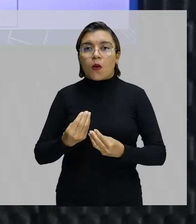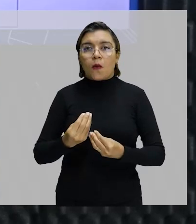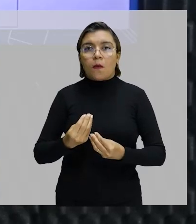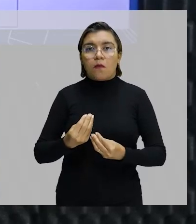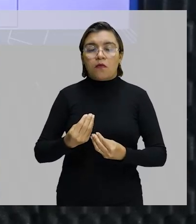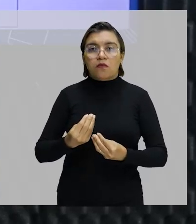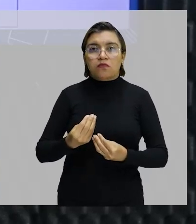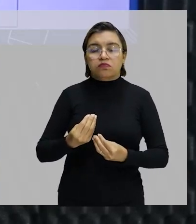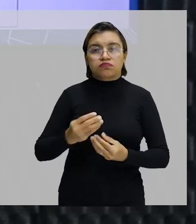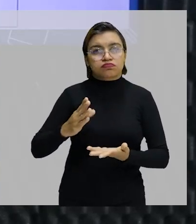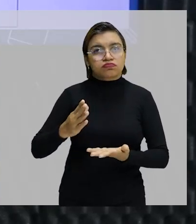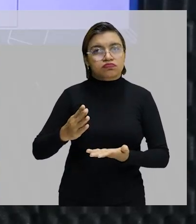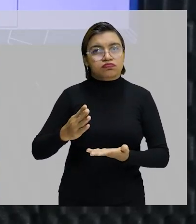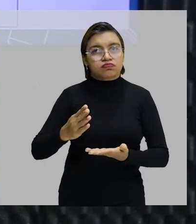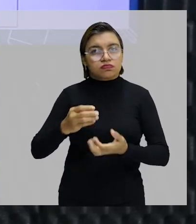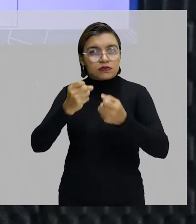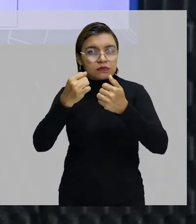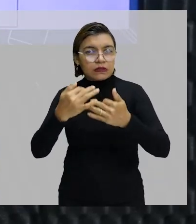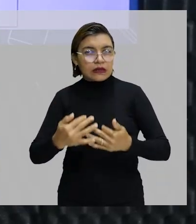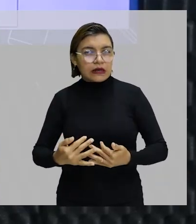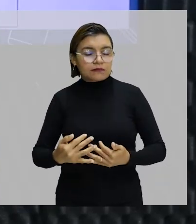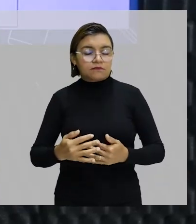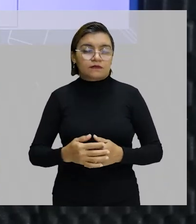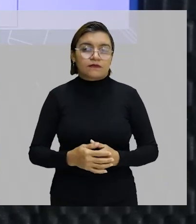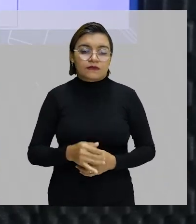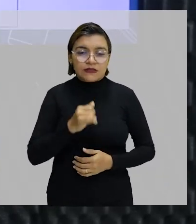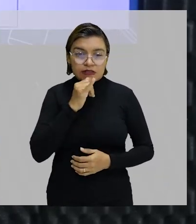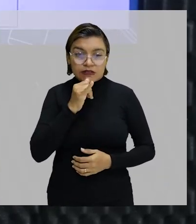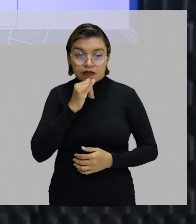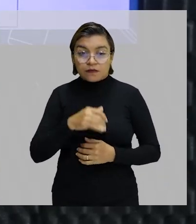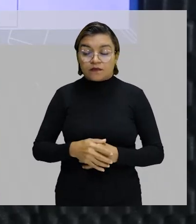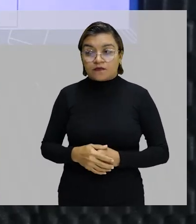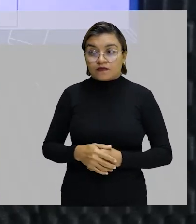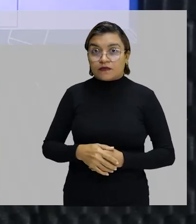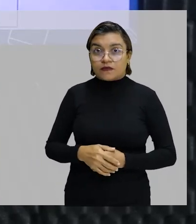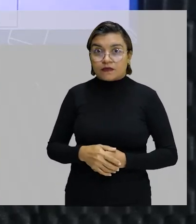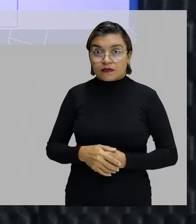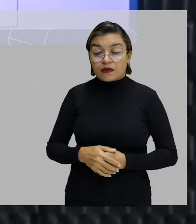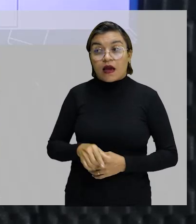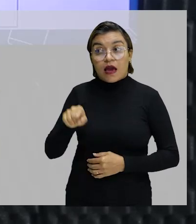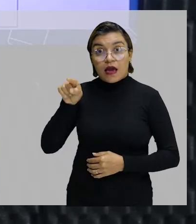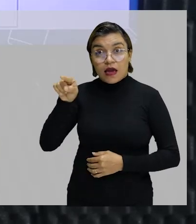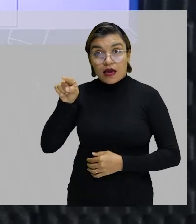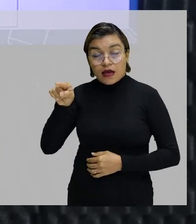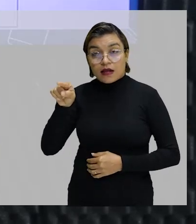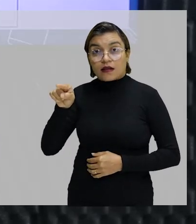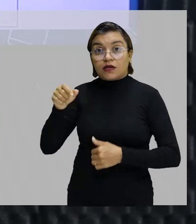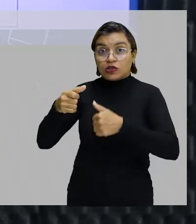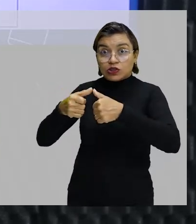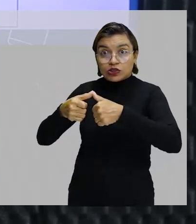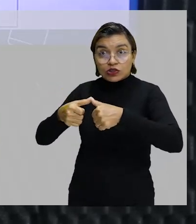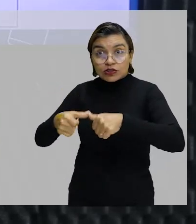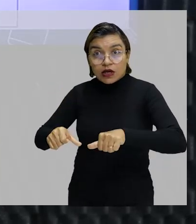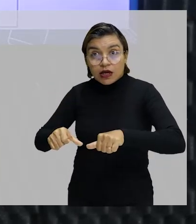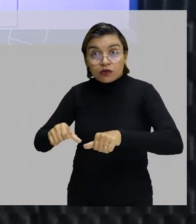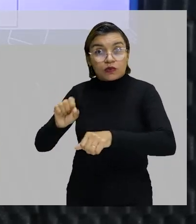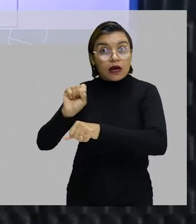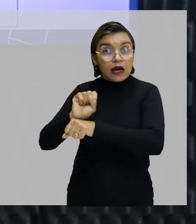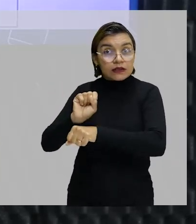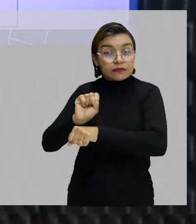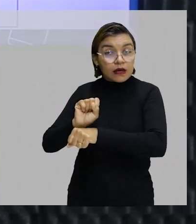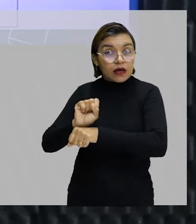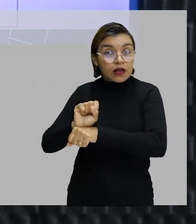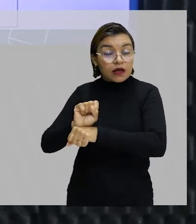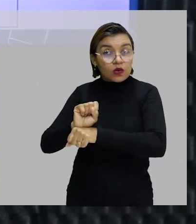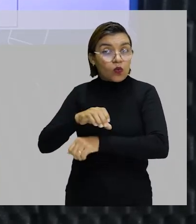como é que ficaria essa frase? Ele tem estado esperando. Nós não falamos isso em português,